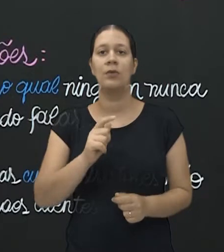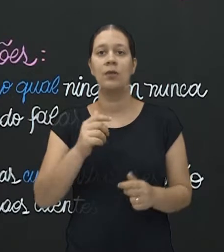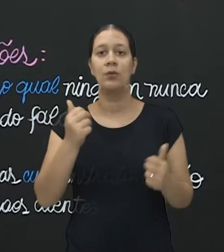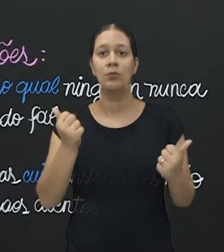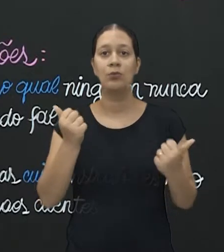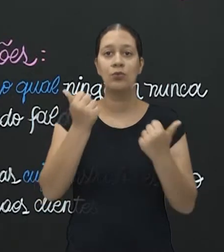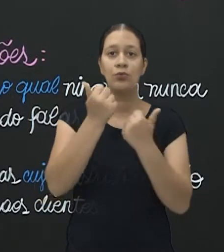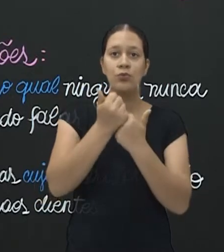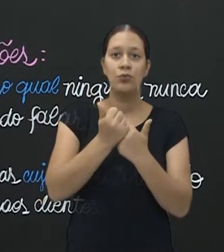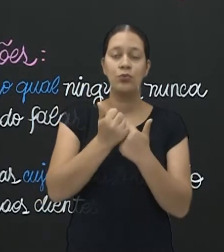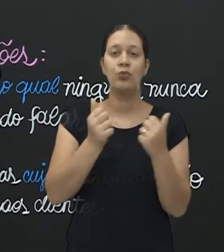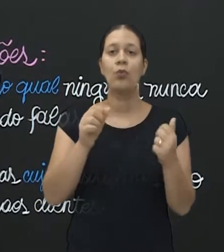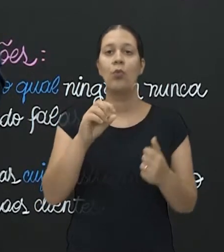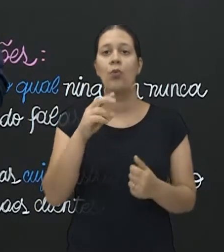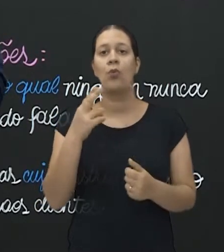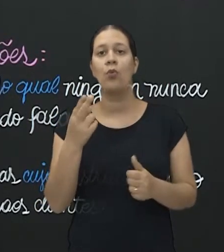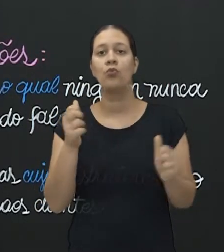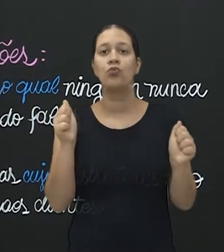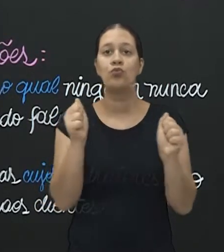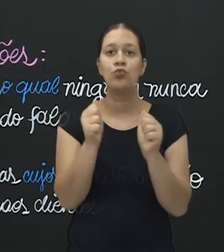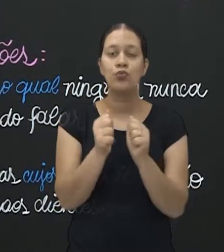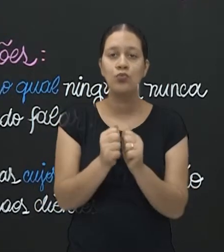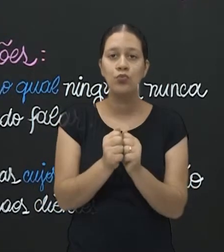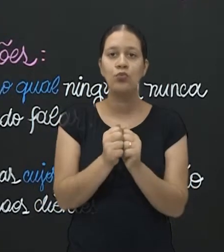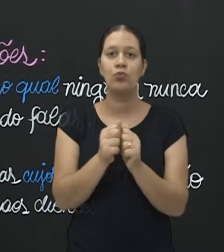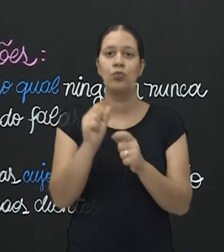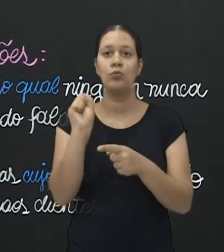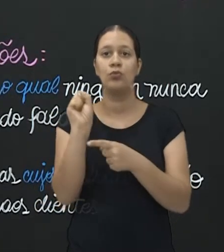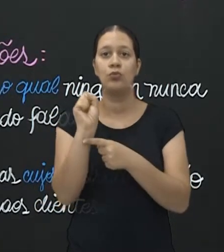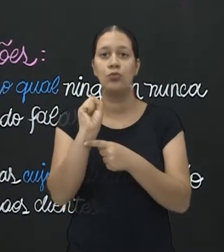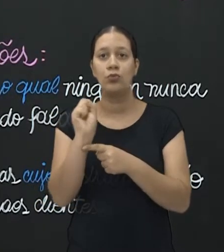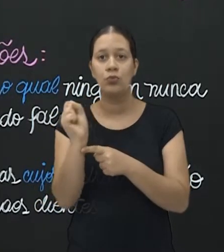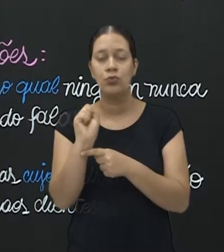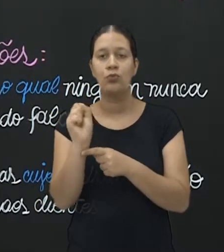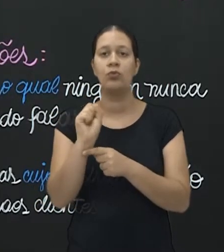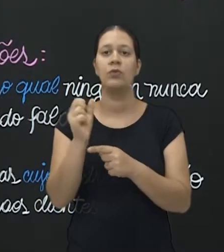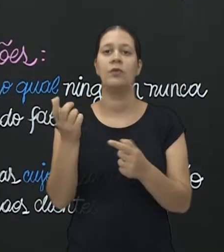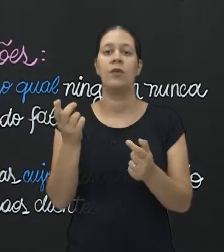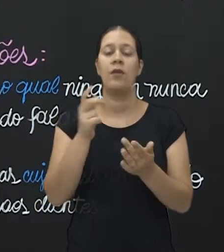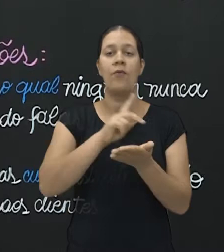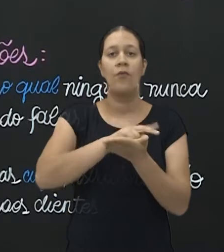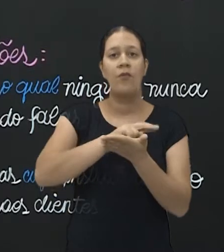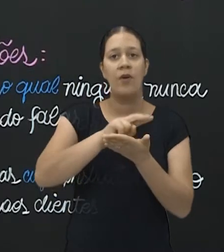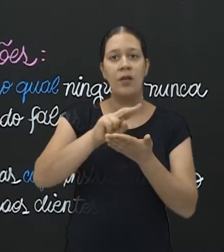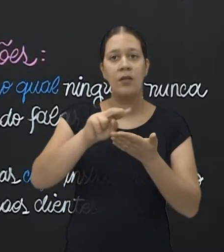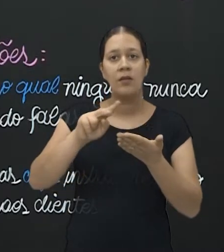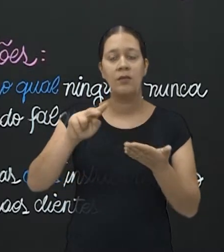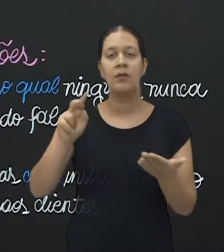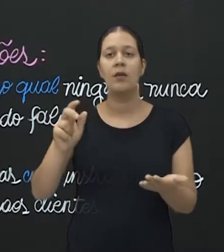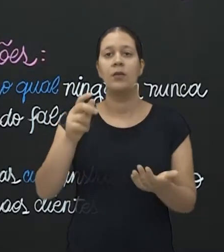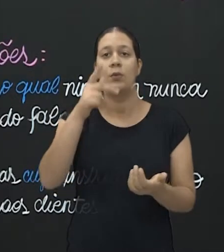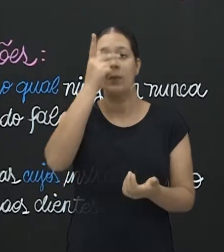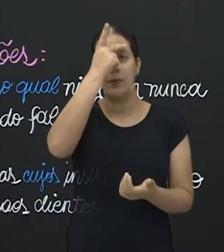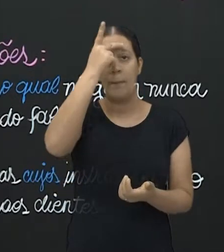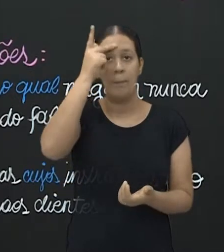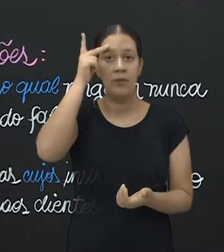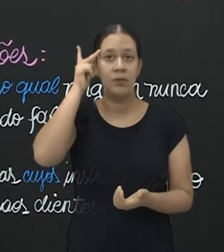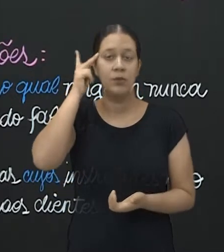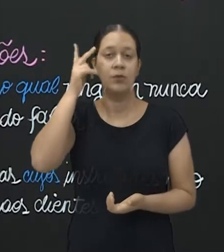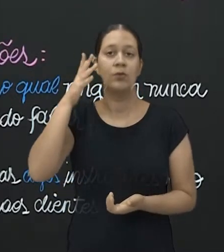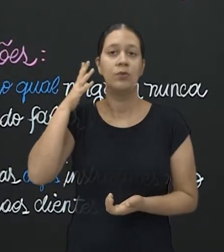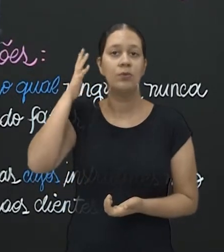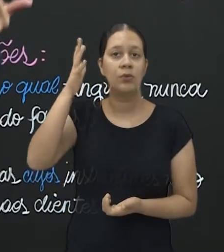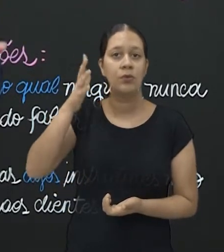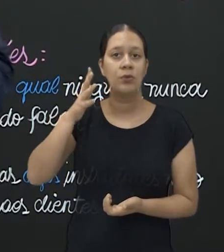ou acompanha o substantivo. A gente tem pronomes variados que se referem às pessoas do discurso, divididos em